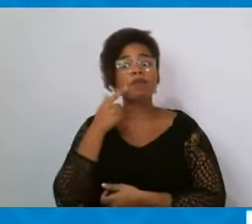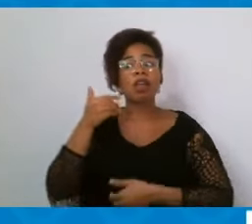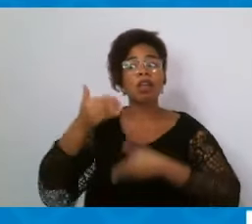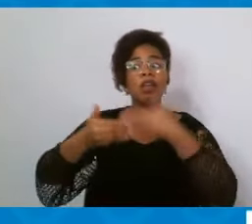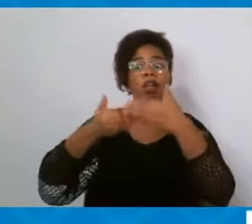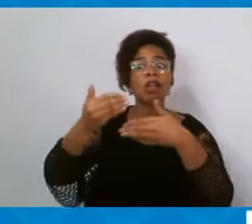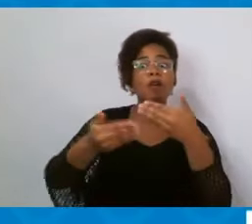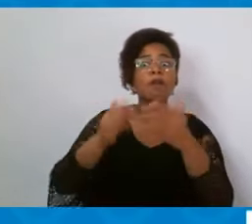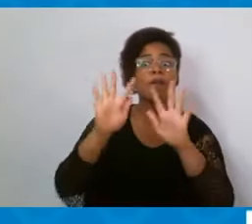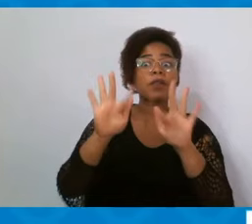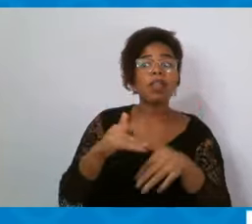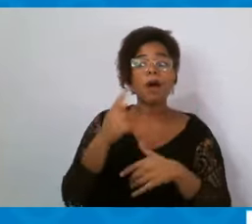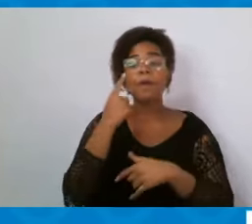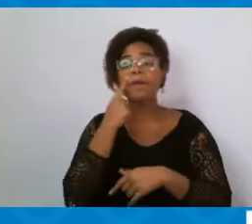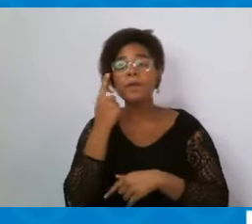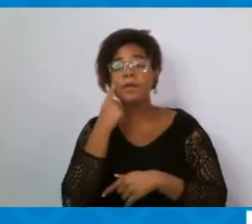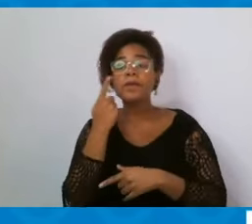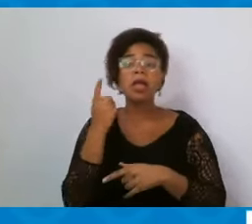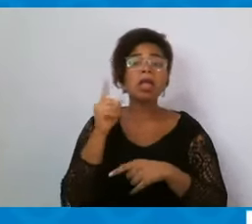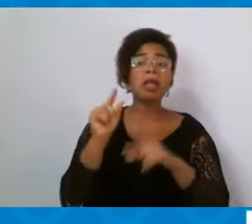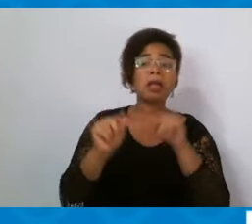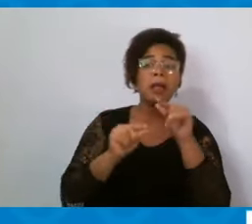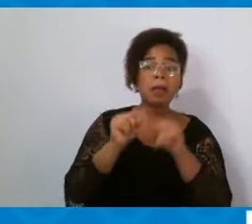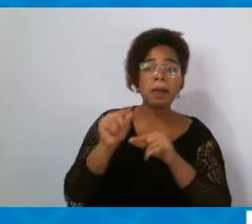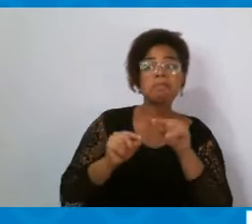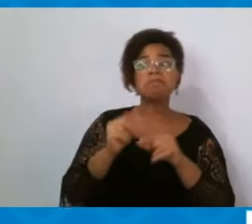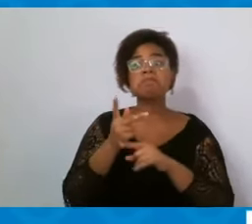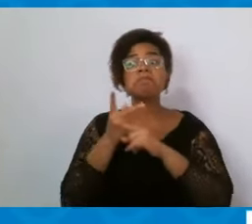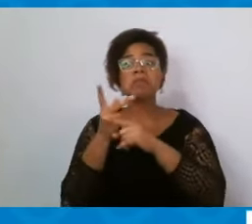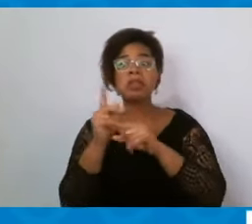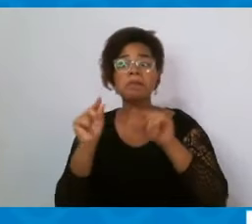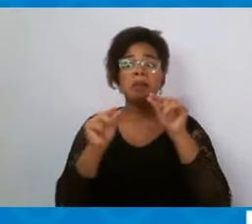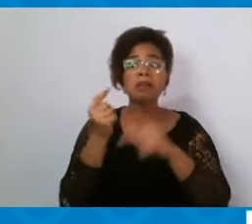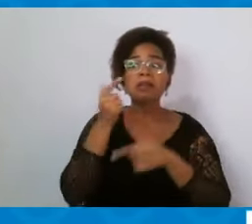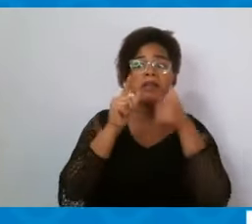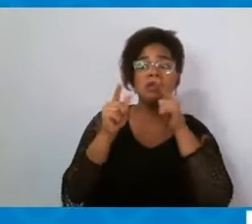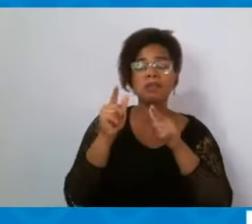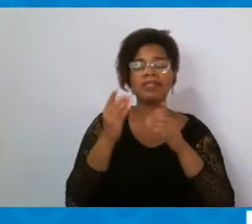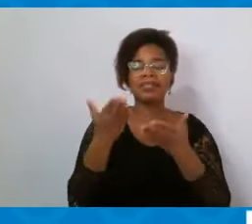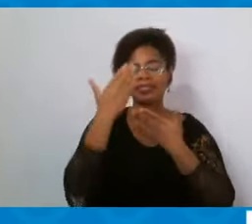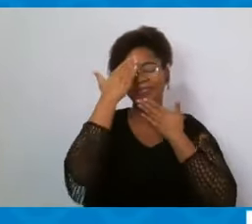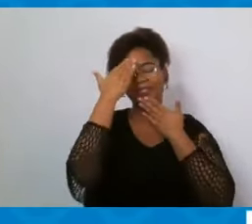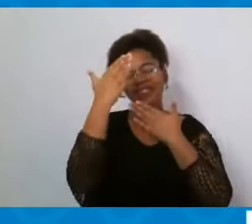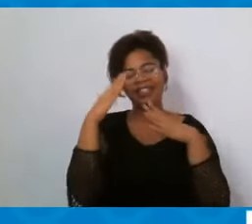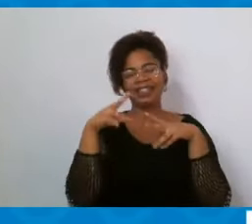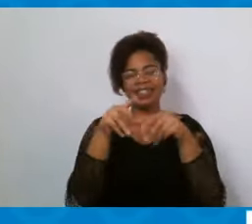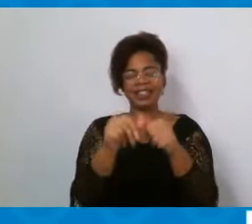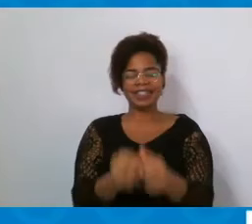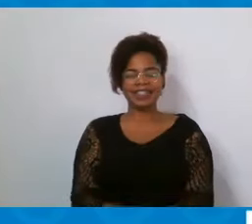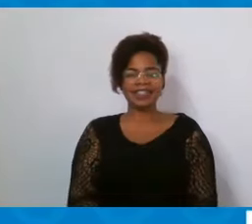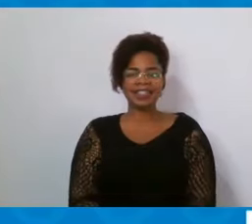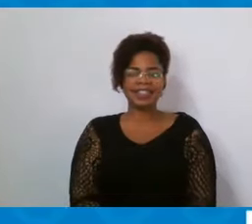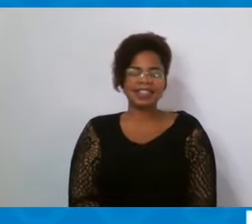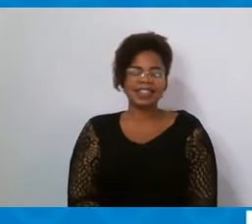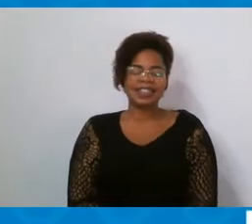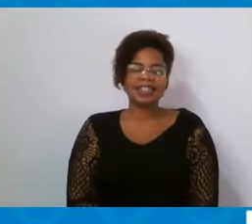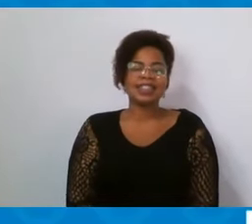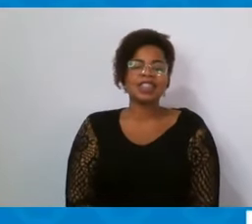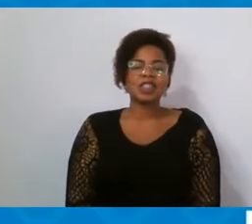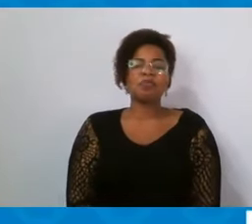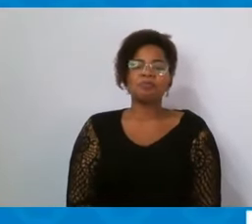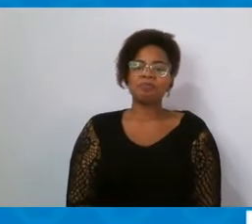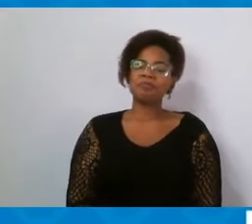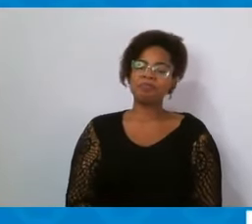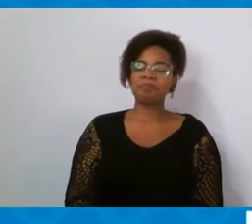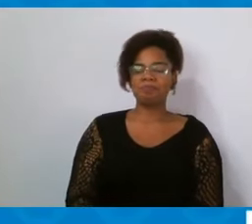os resultados e muito obrigado. Valeu todo mundo. Nós que agradecemos, em